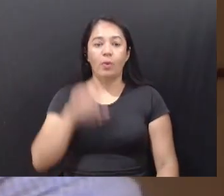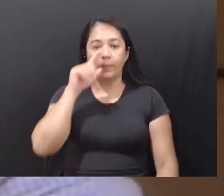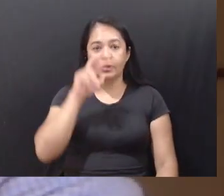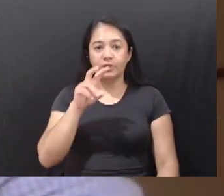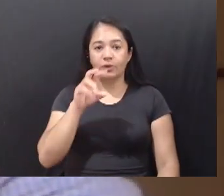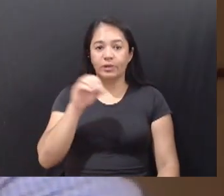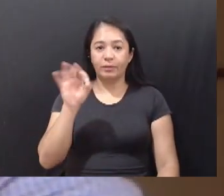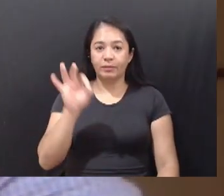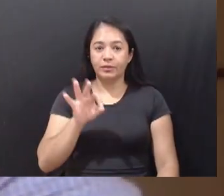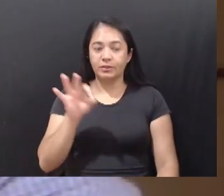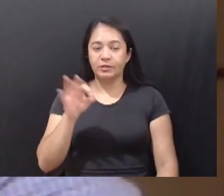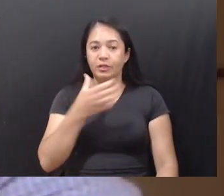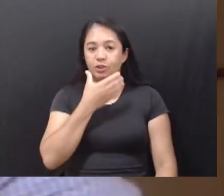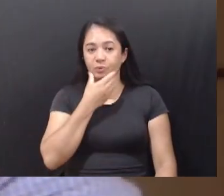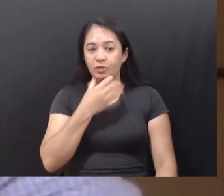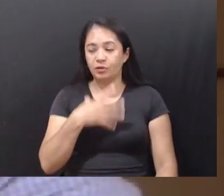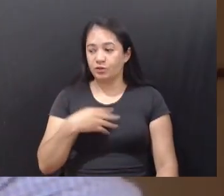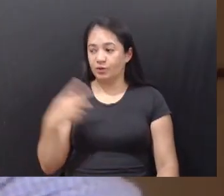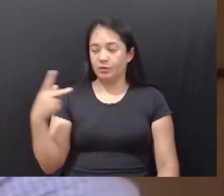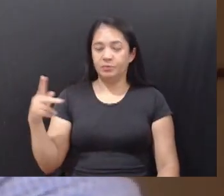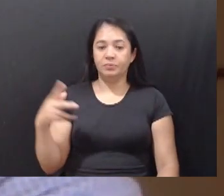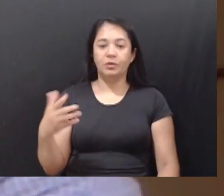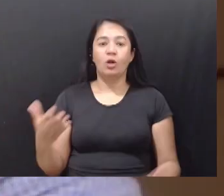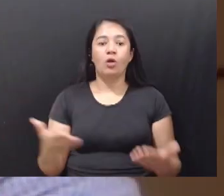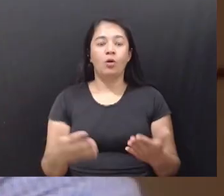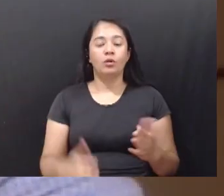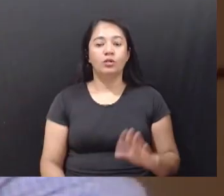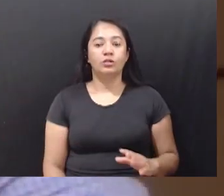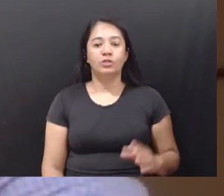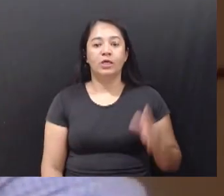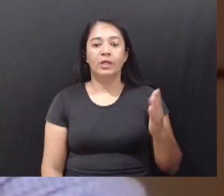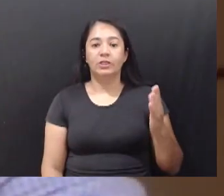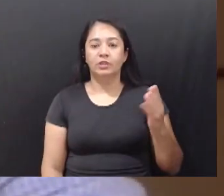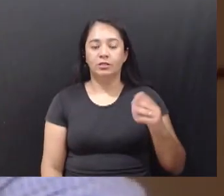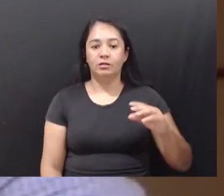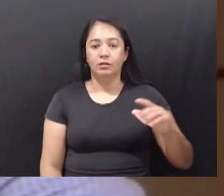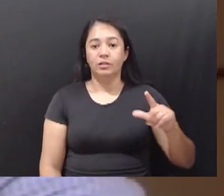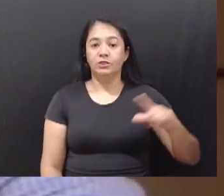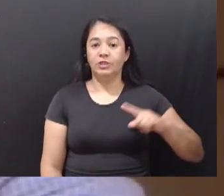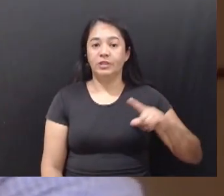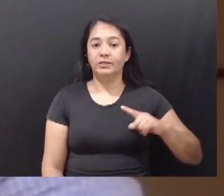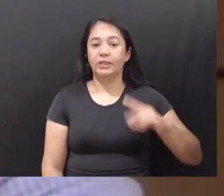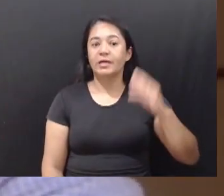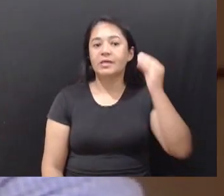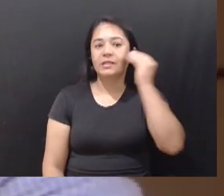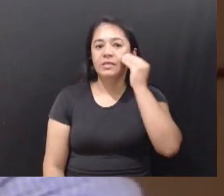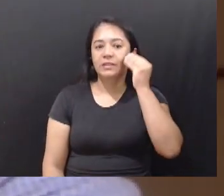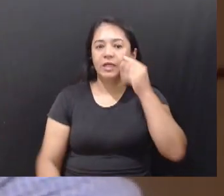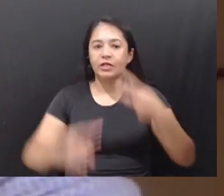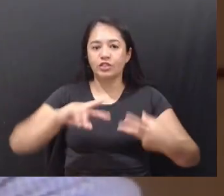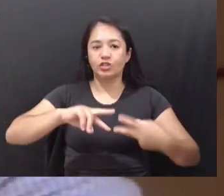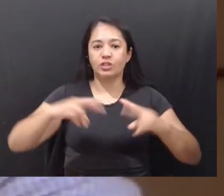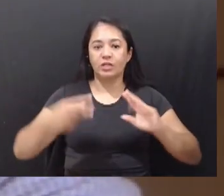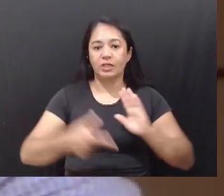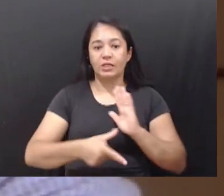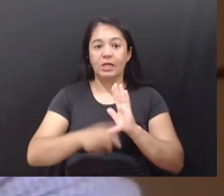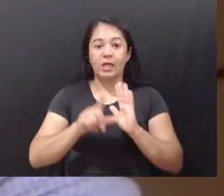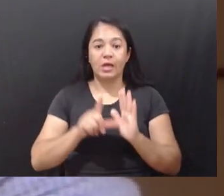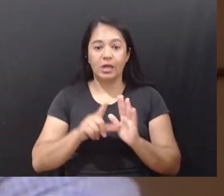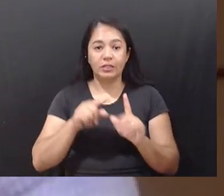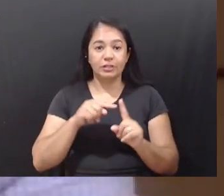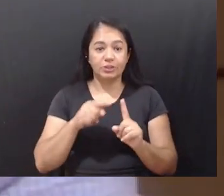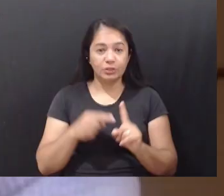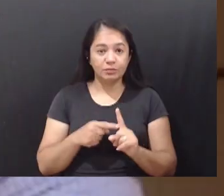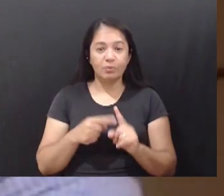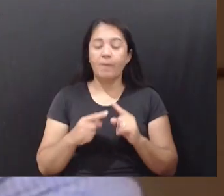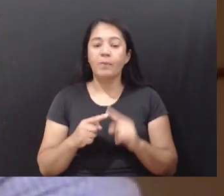transmitindo com um risco de 50% para os seus meninos, né? Hoje, Cassiane, existem testes genéticos pré-nupciais, que a gente